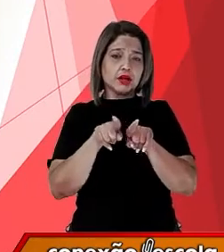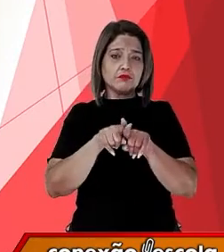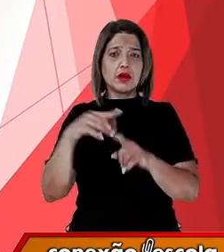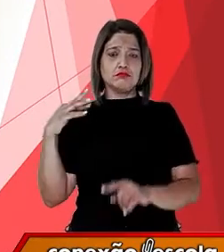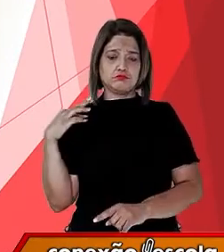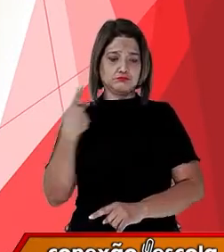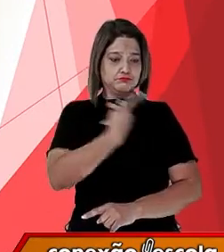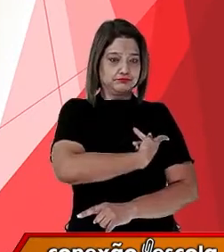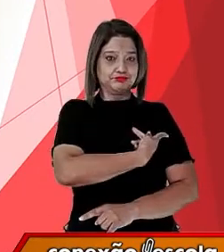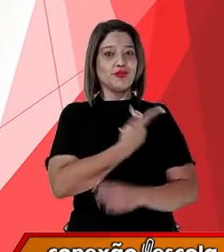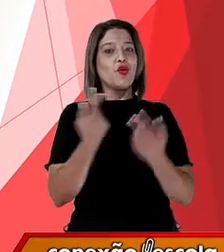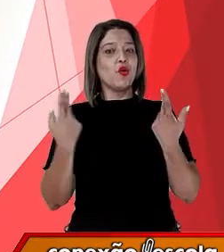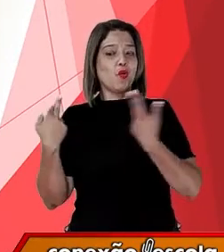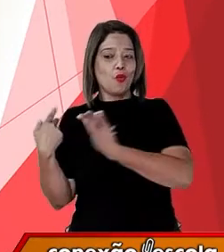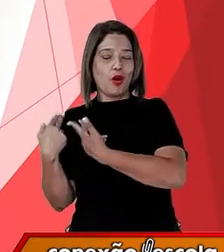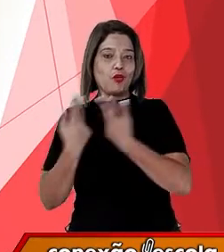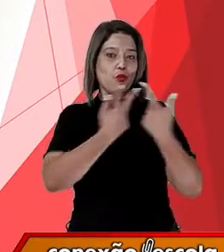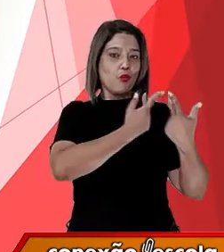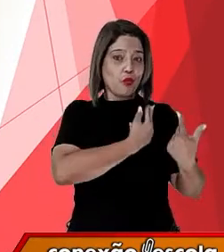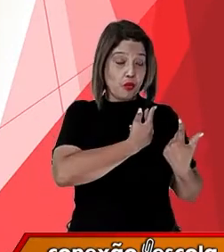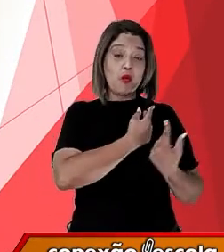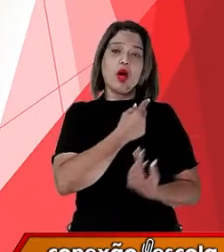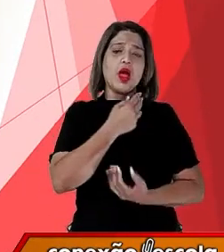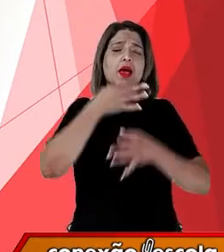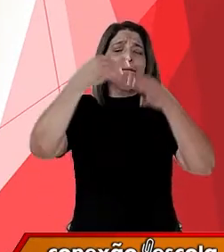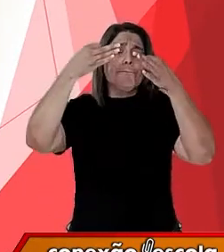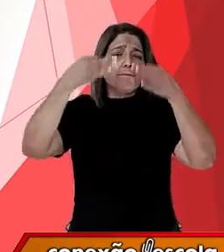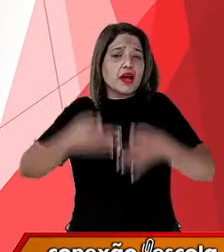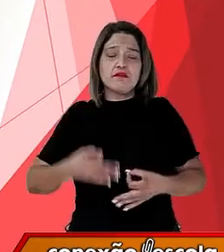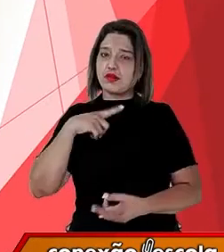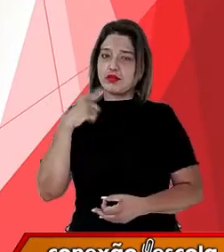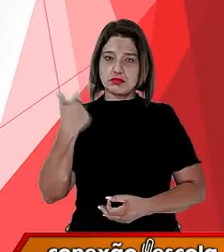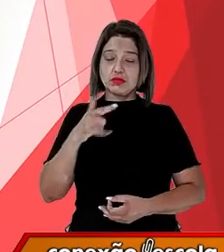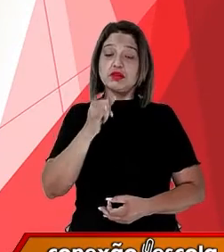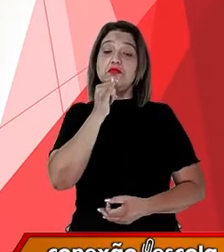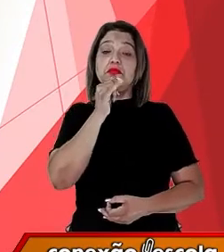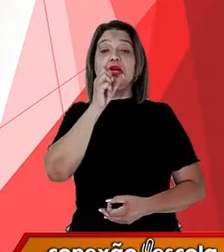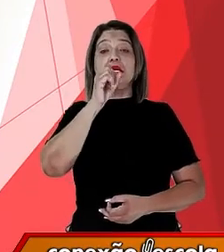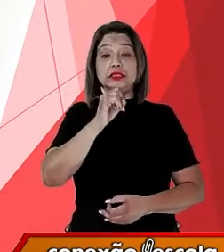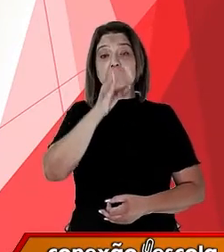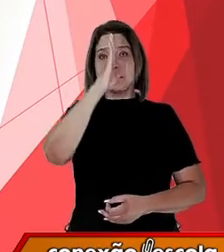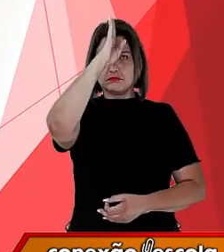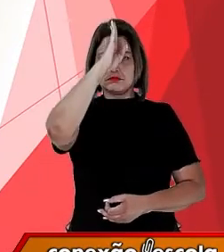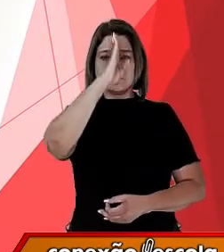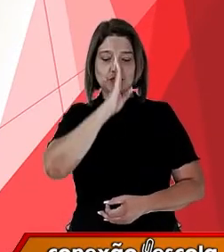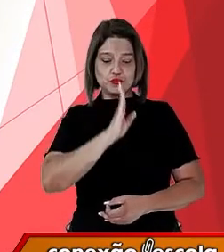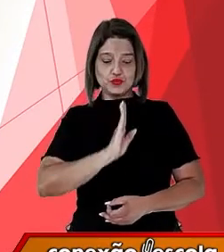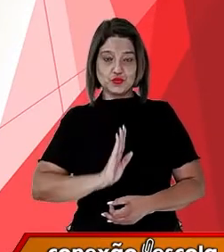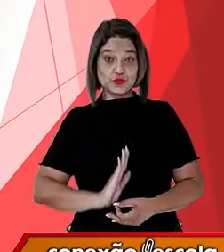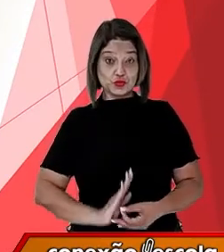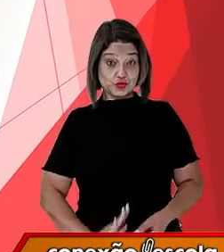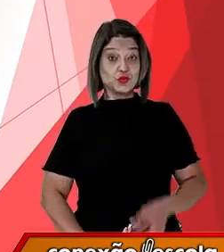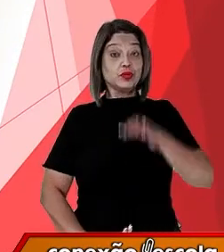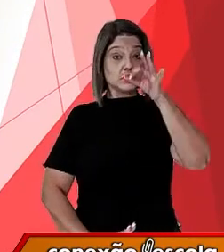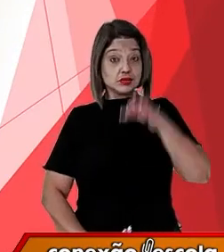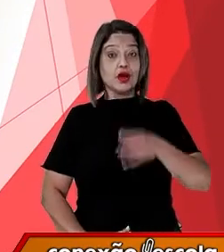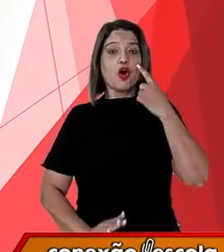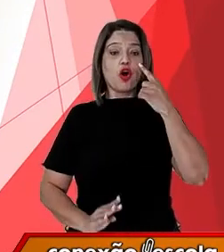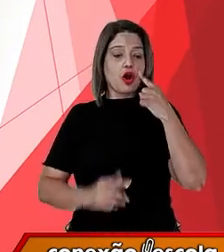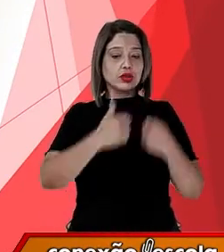ele mantém um padrão. Se nós traçarmos um eixo de simetria aqui, na nossa face e no nosso corpo, nós vamos ter